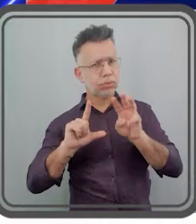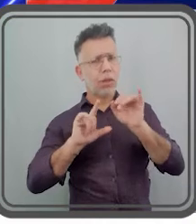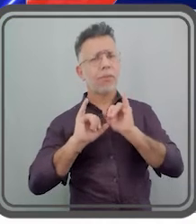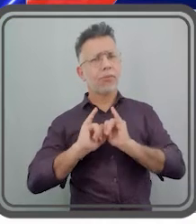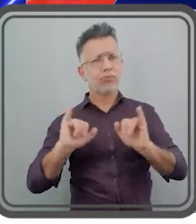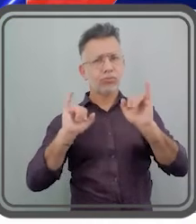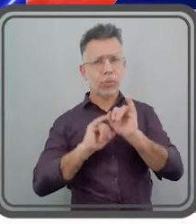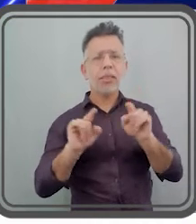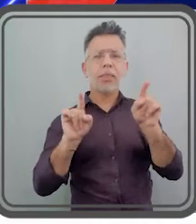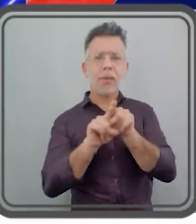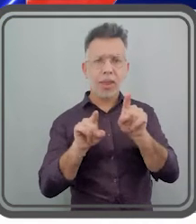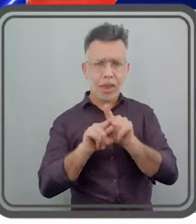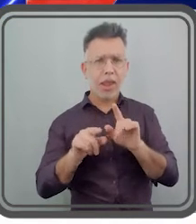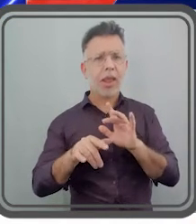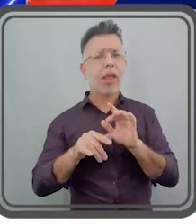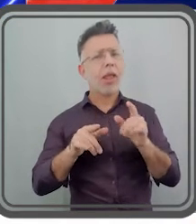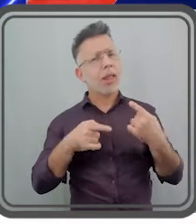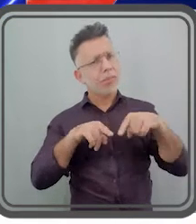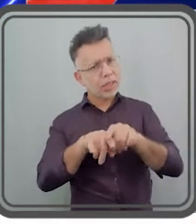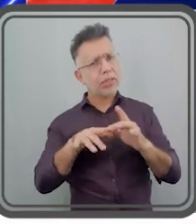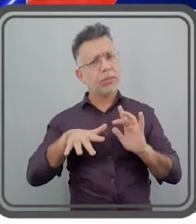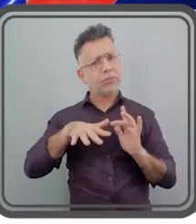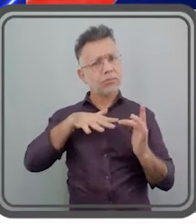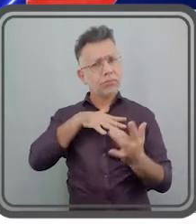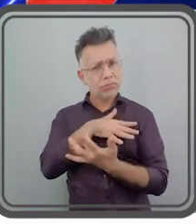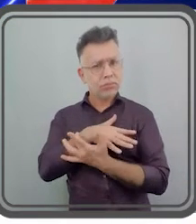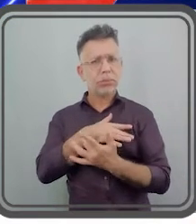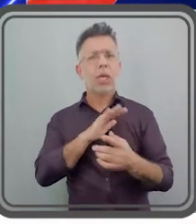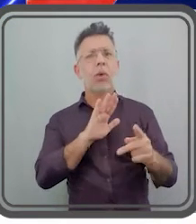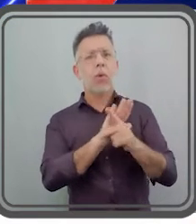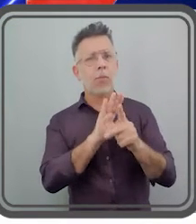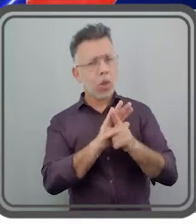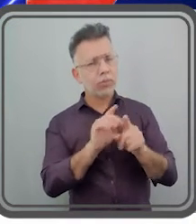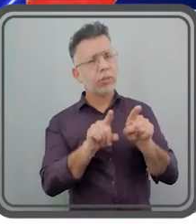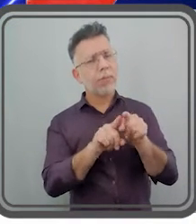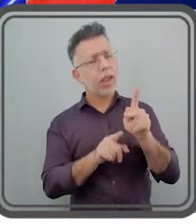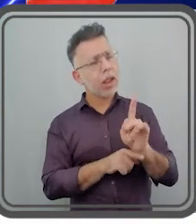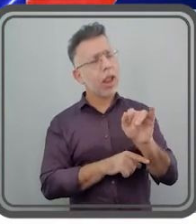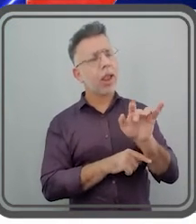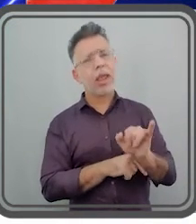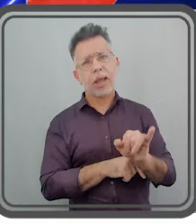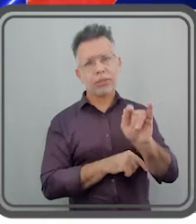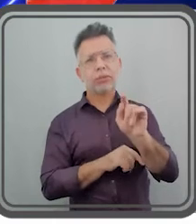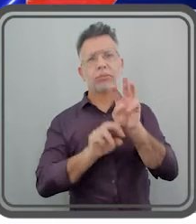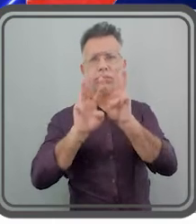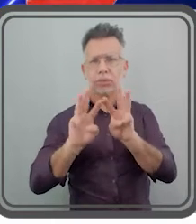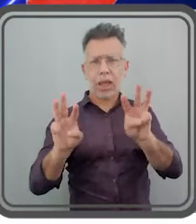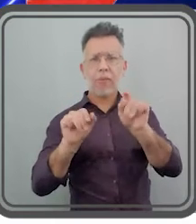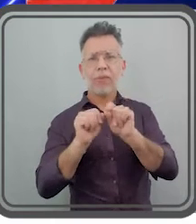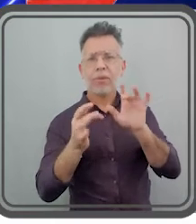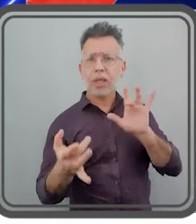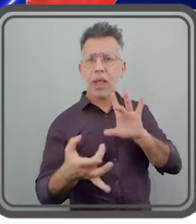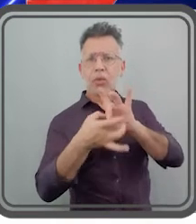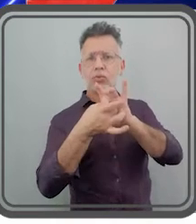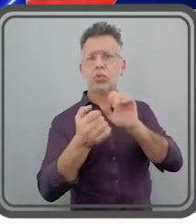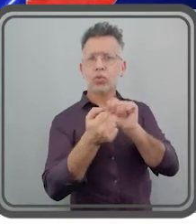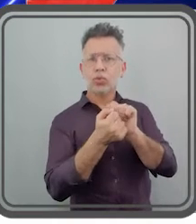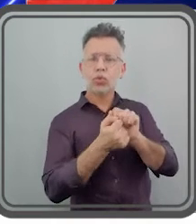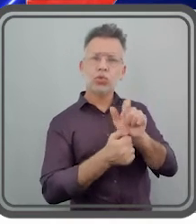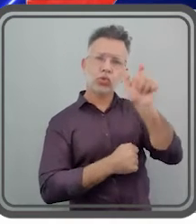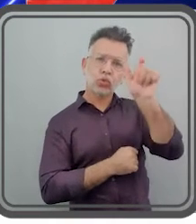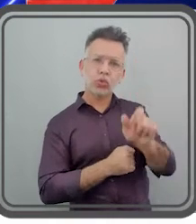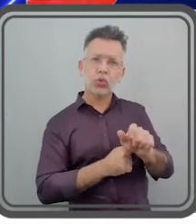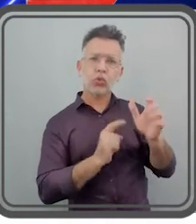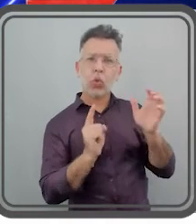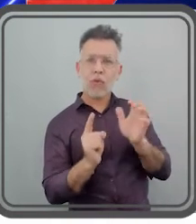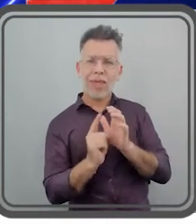divulgação do produto como também através de parceiros né utilizando o próprio cai aqui também como uma plataforma de fazer essa conexão com influenciadores né